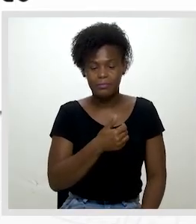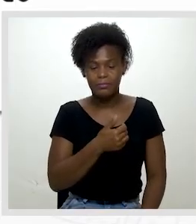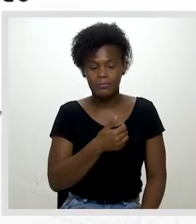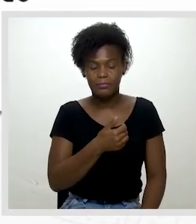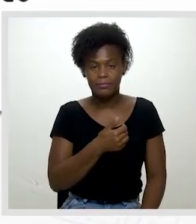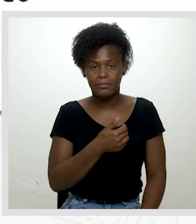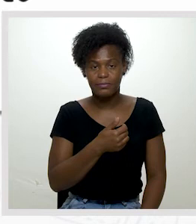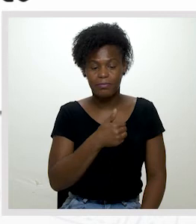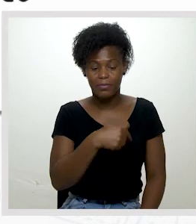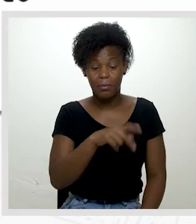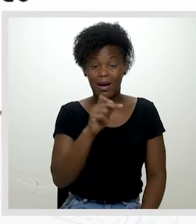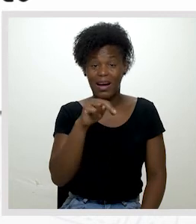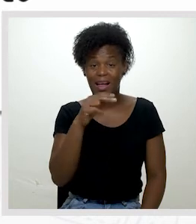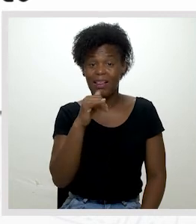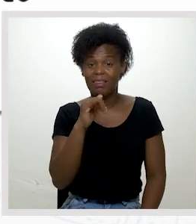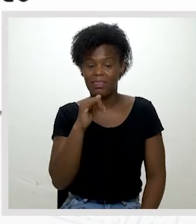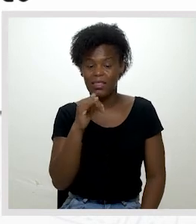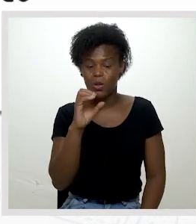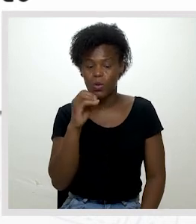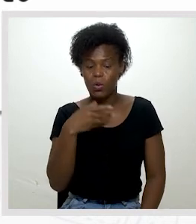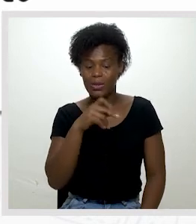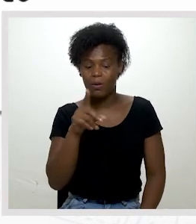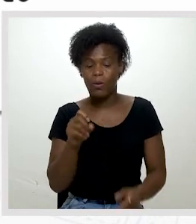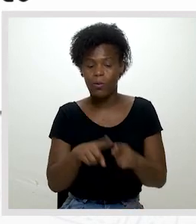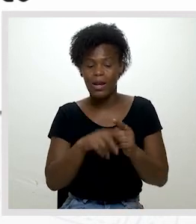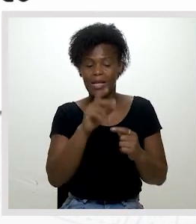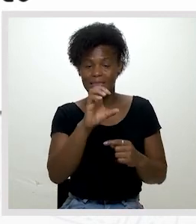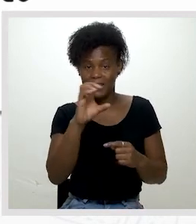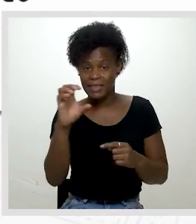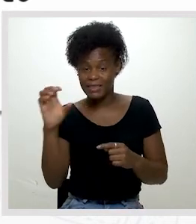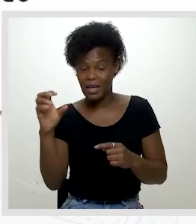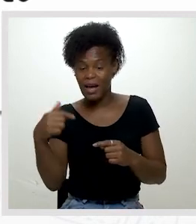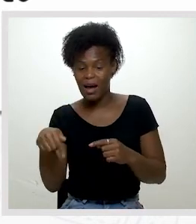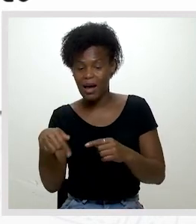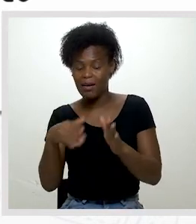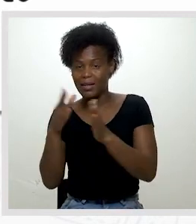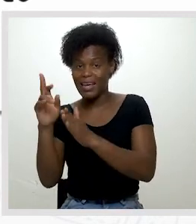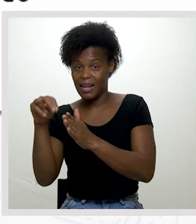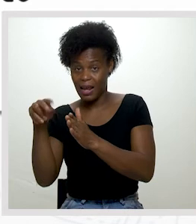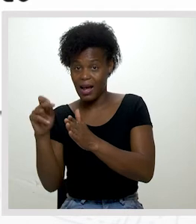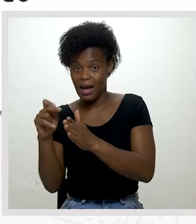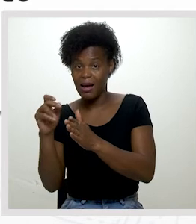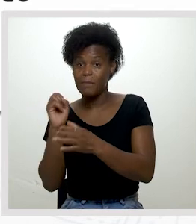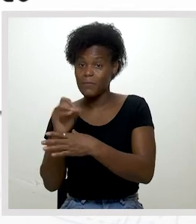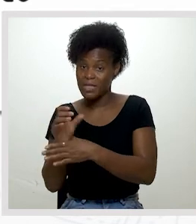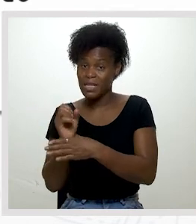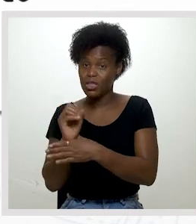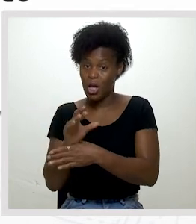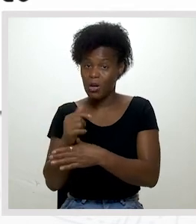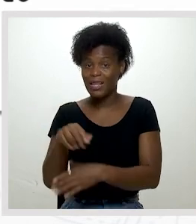O anticodão é CCC, em que possui o codão no RNA mensageiro, que é